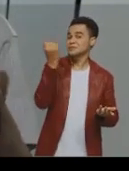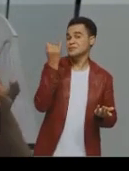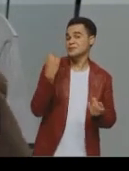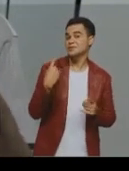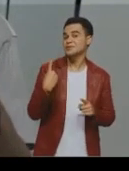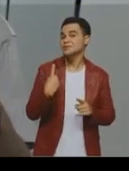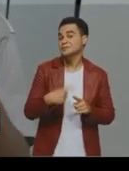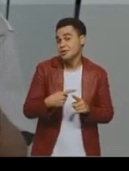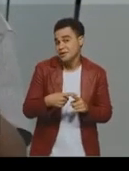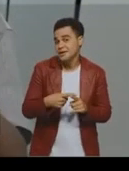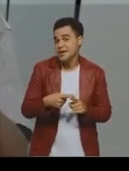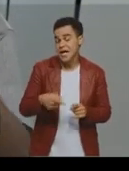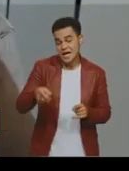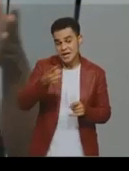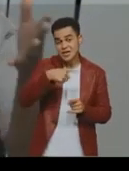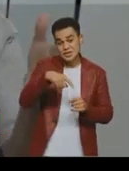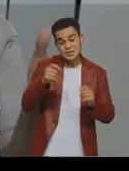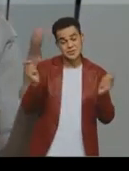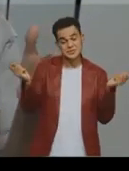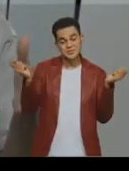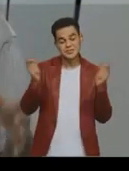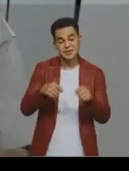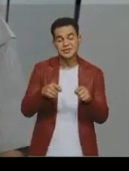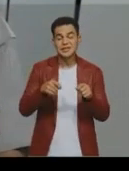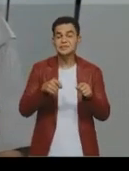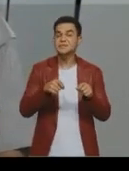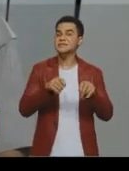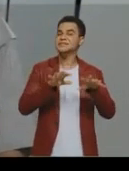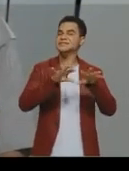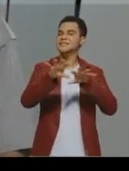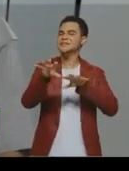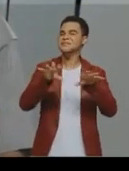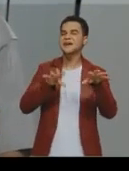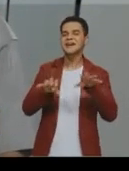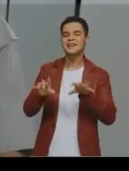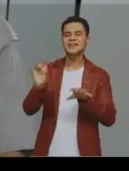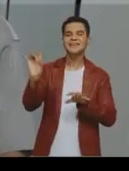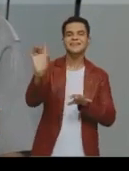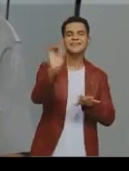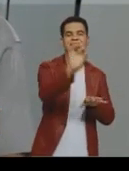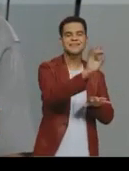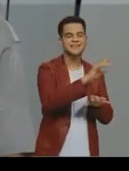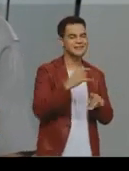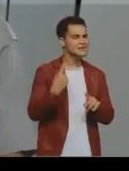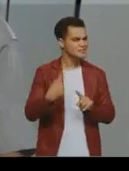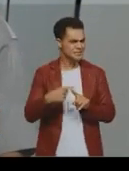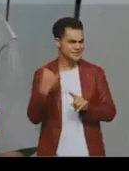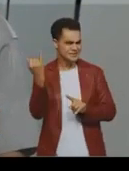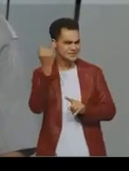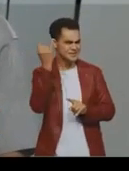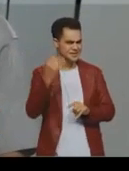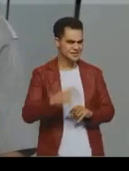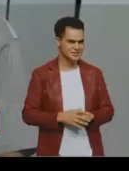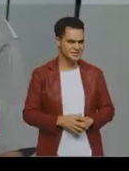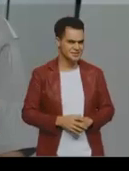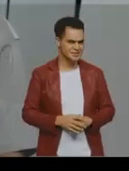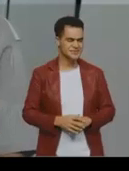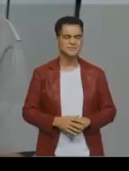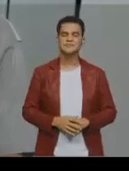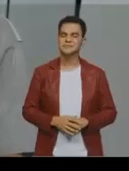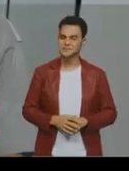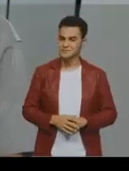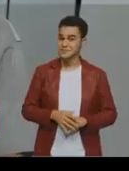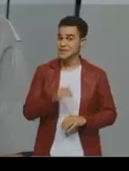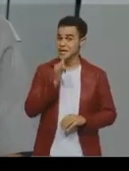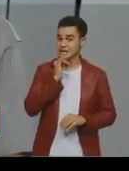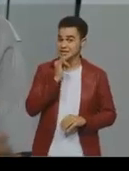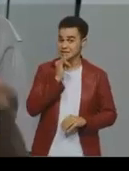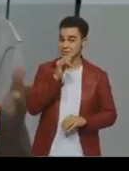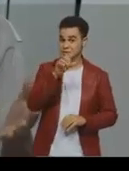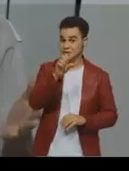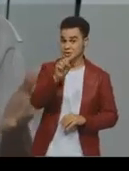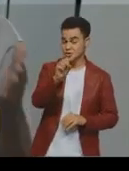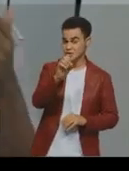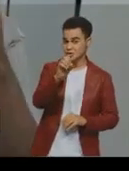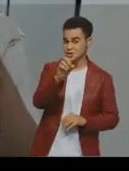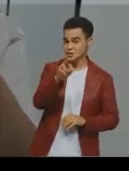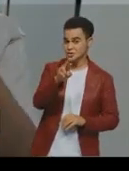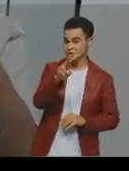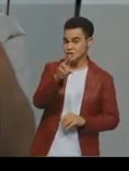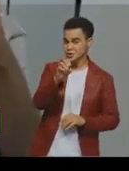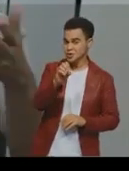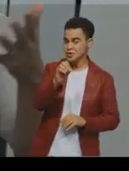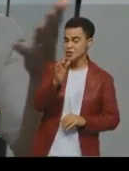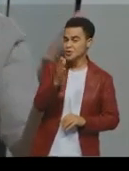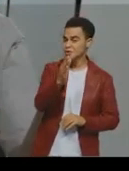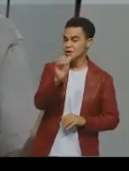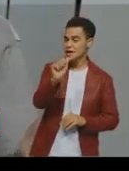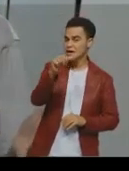para nós podermos distinguir uns dos outros. Por que isso é importante? Por exemplo, Soro antiofídico é utilizado